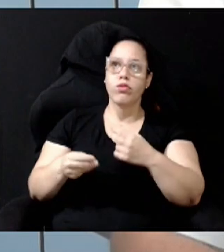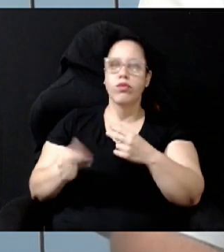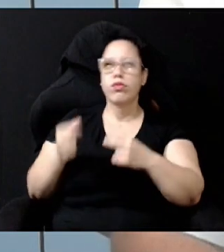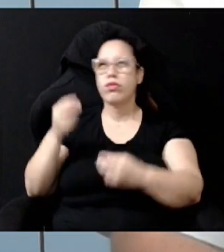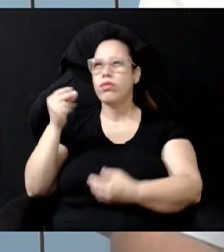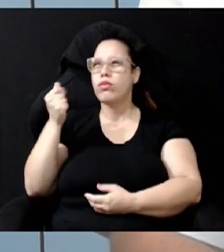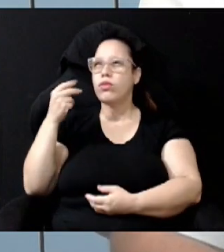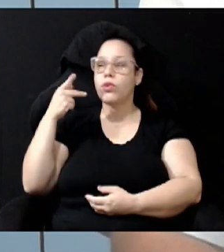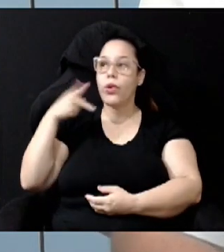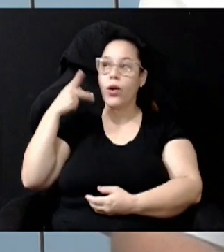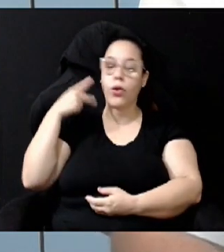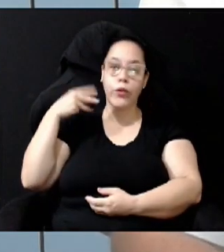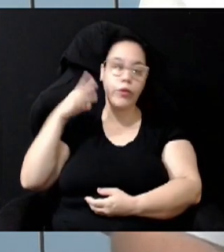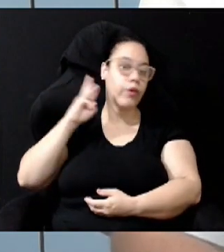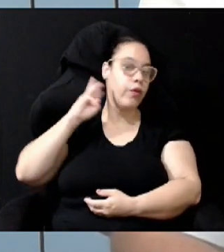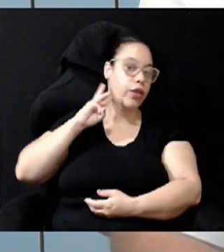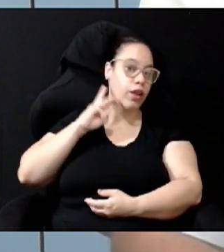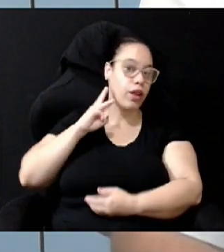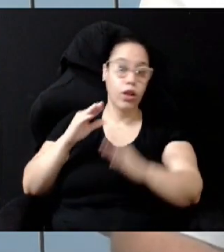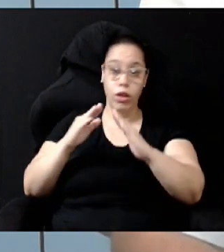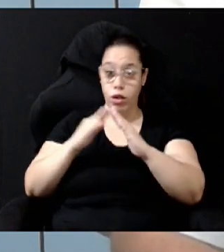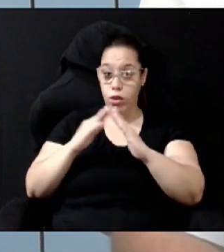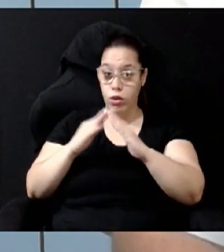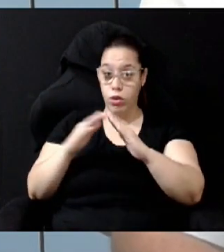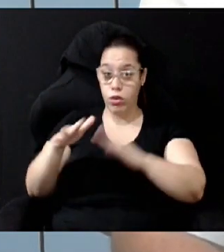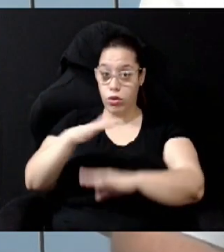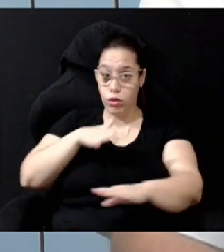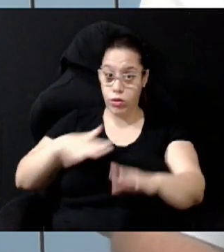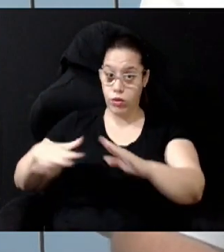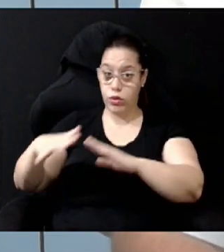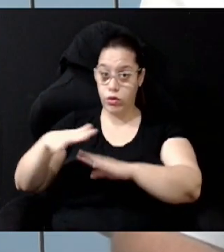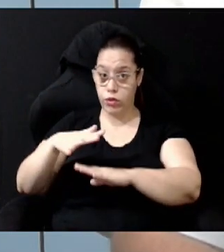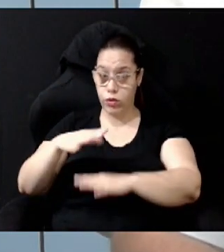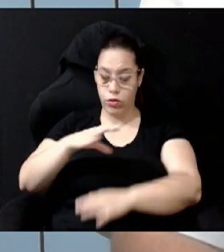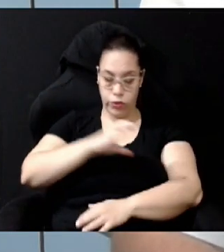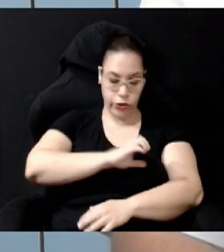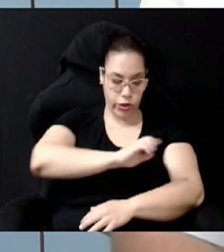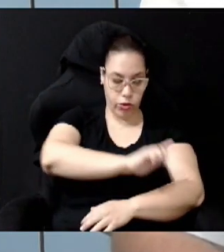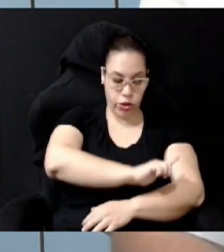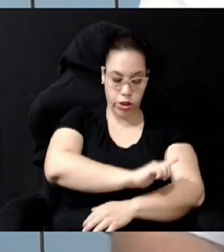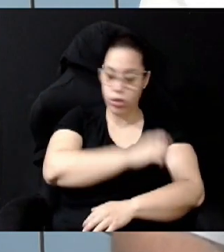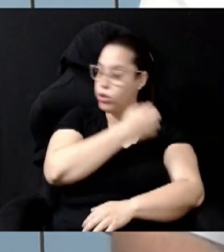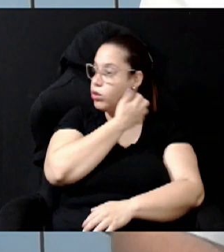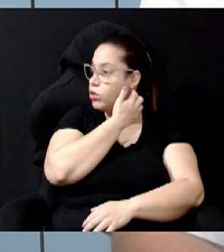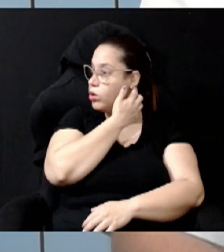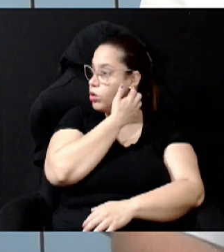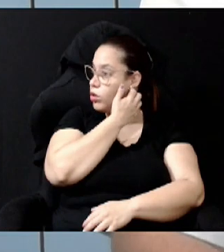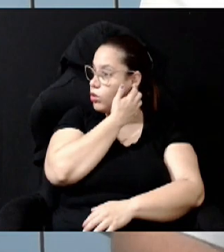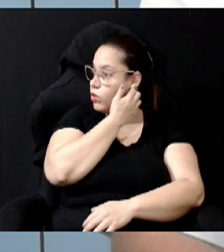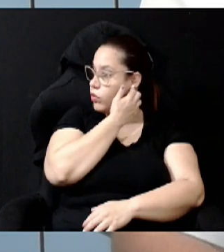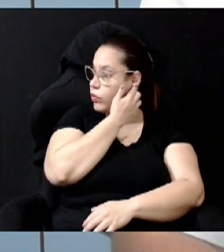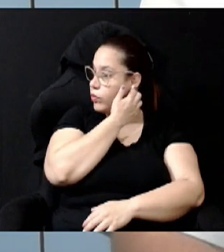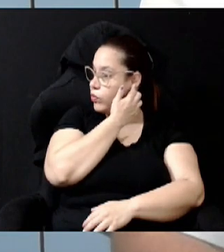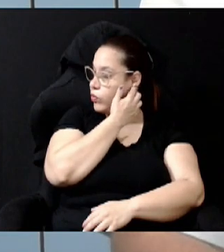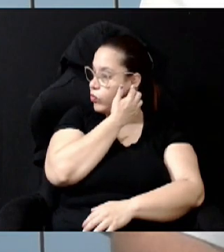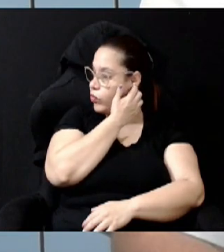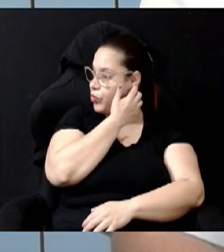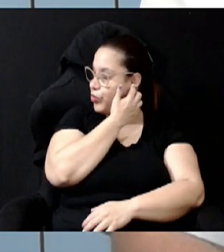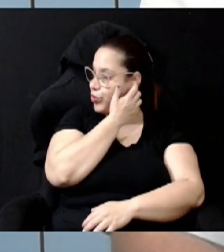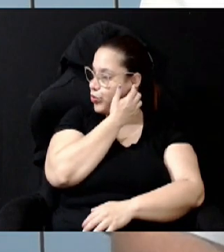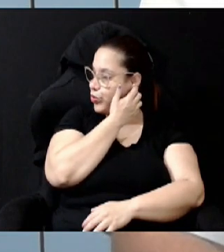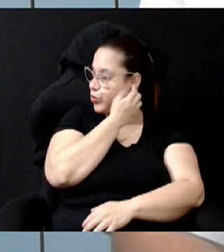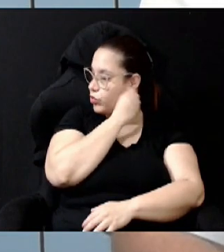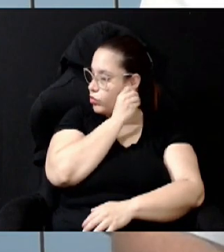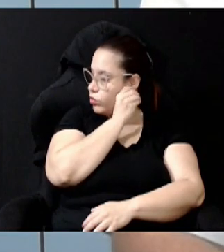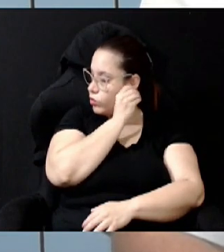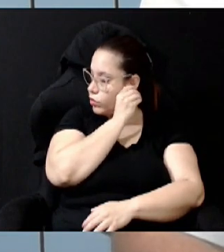que mora lá na região, no distrito do Campo Grande, que é onde há ainda em estudo, mas